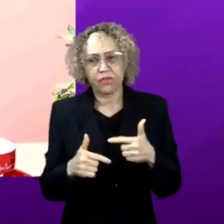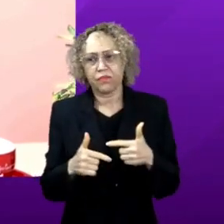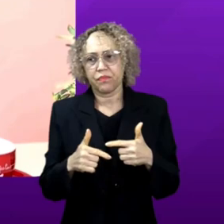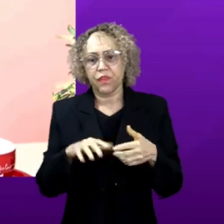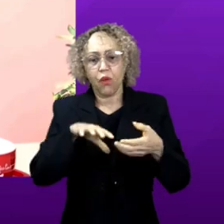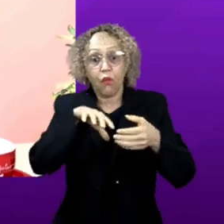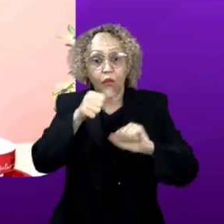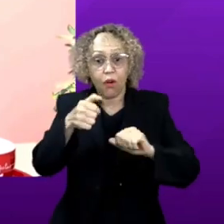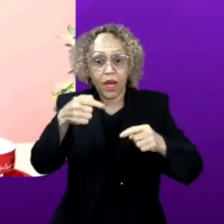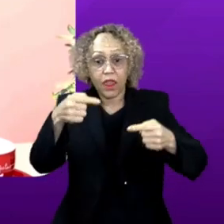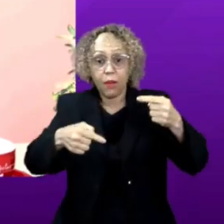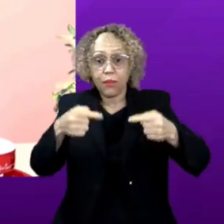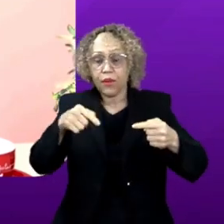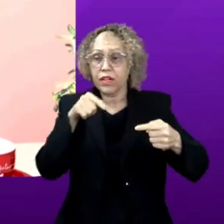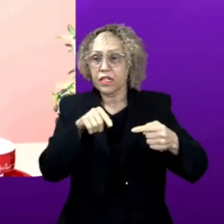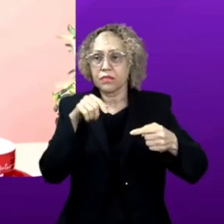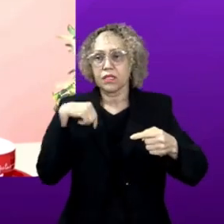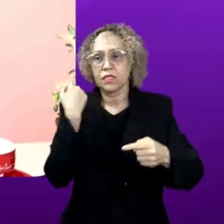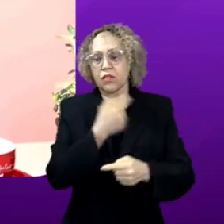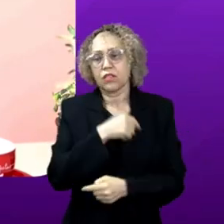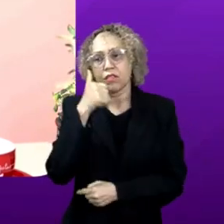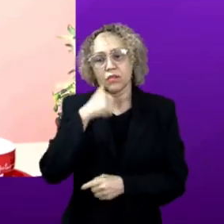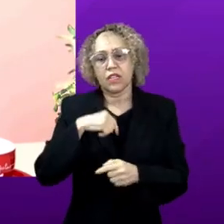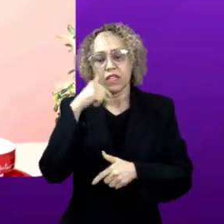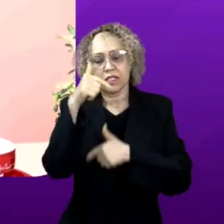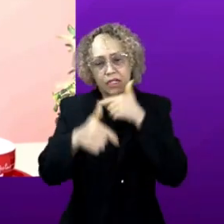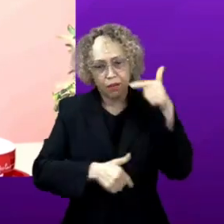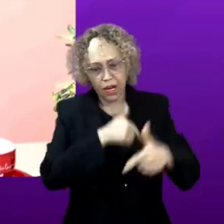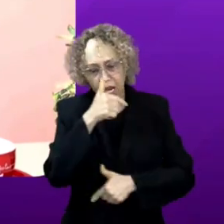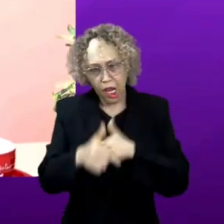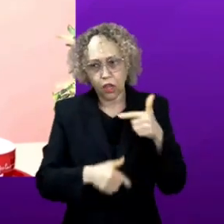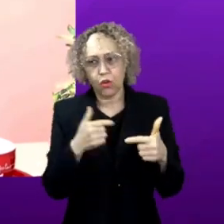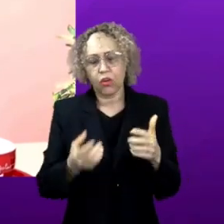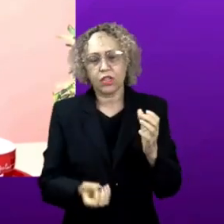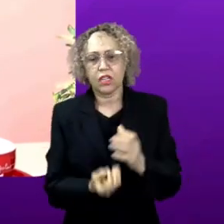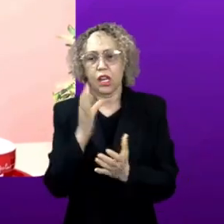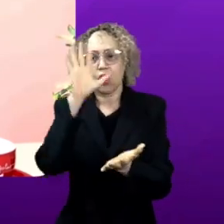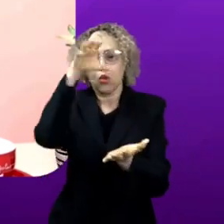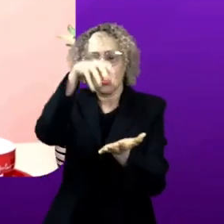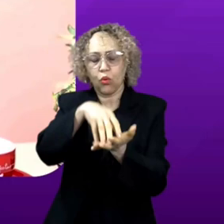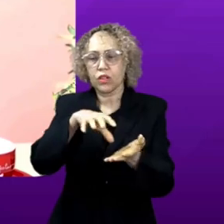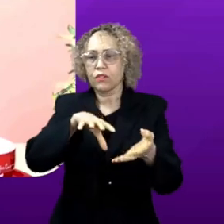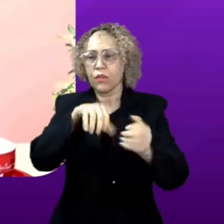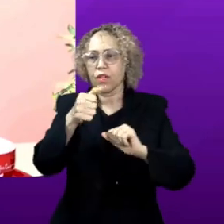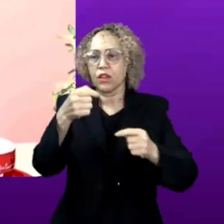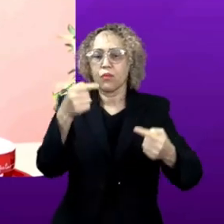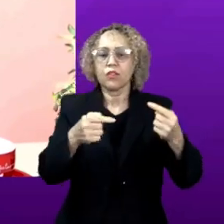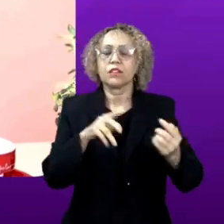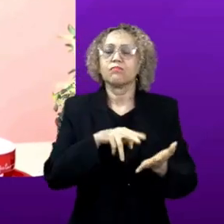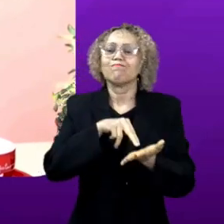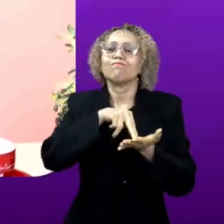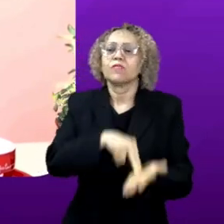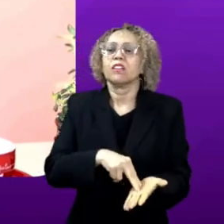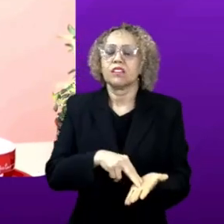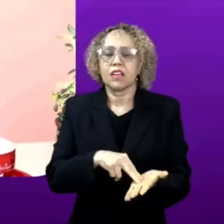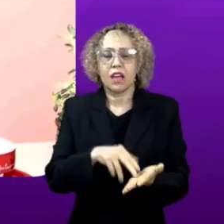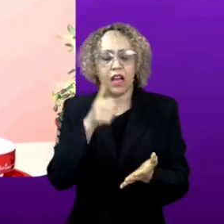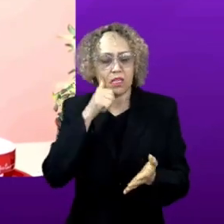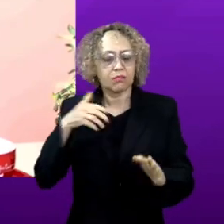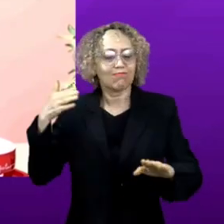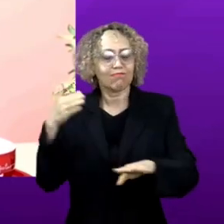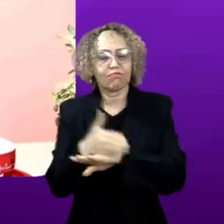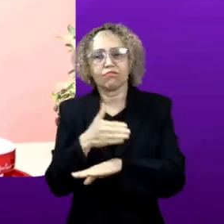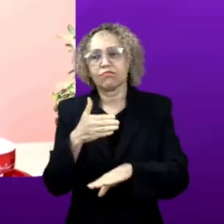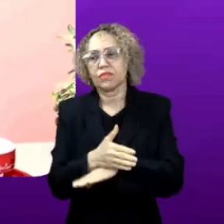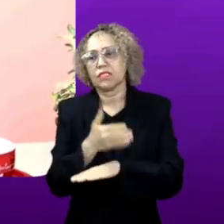formação política para as nossas mulheres trabalhadoras, criar núcleos de formação política para fortalecer a participação das